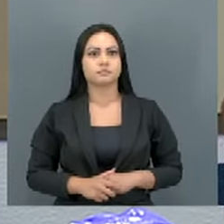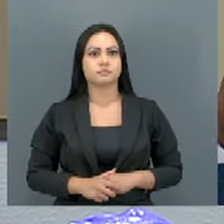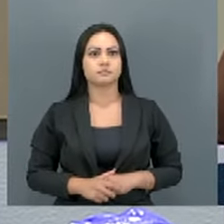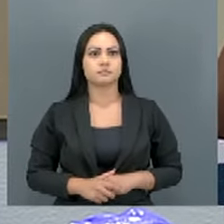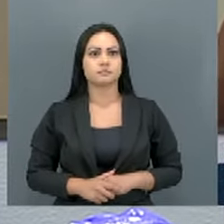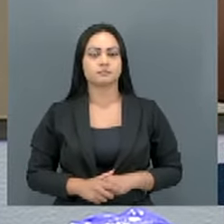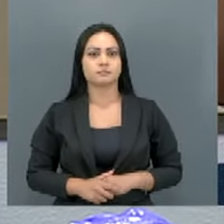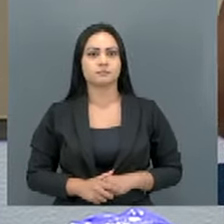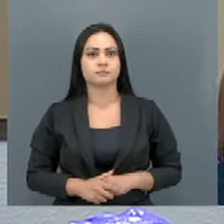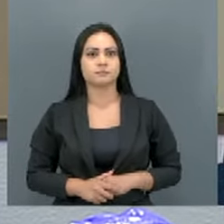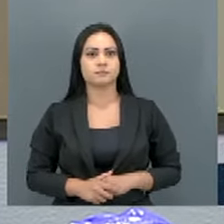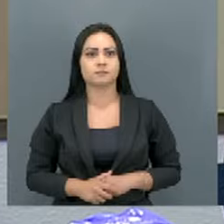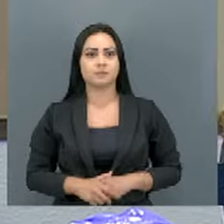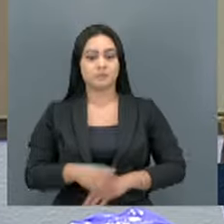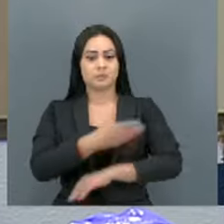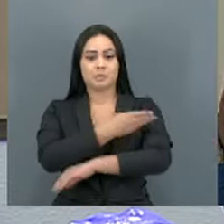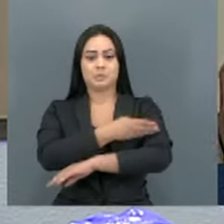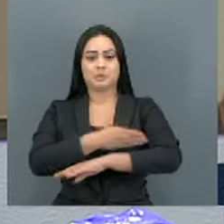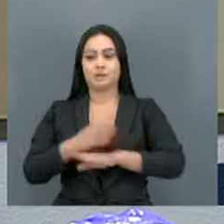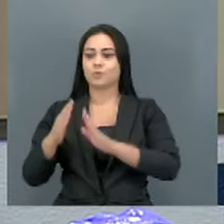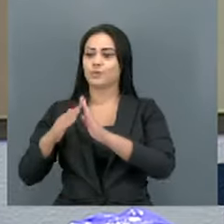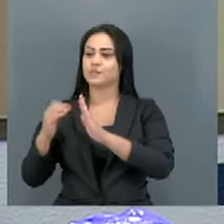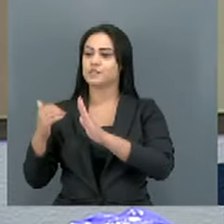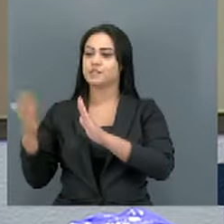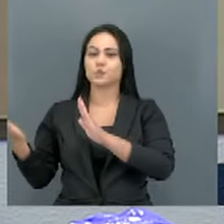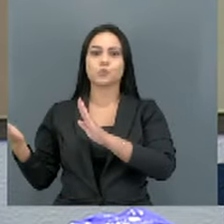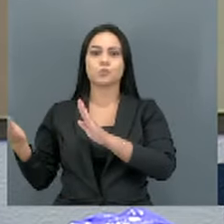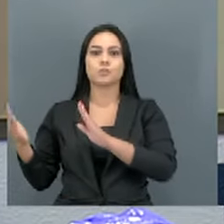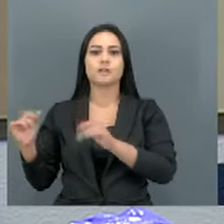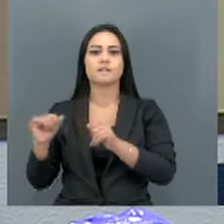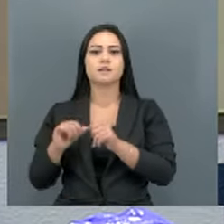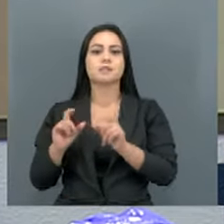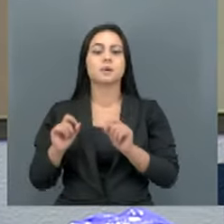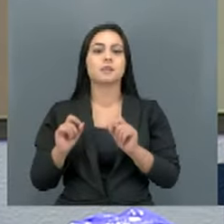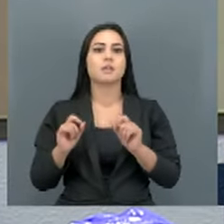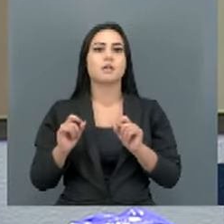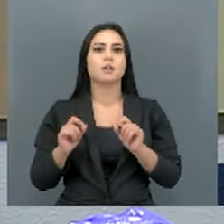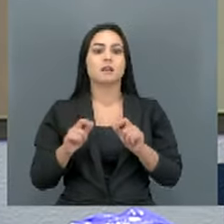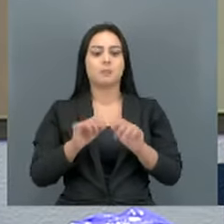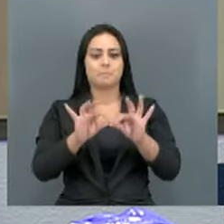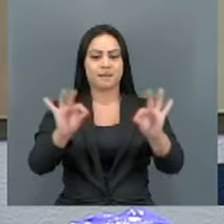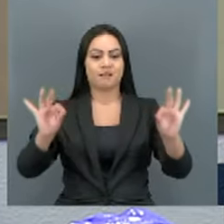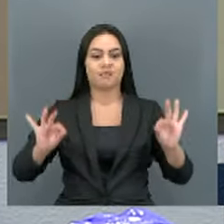dos brancos, dos nossos vizinhos, quer fazer demarcar a terra